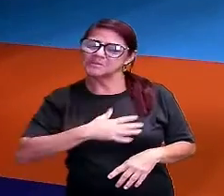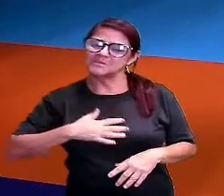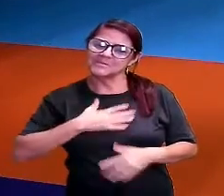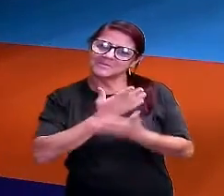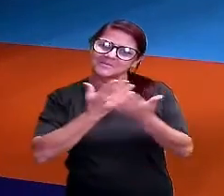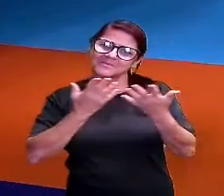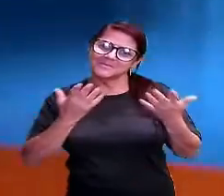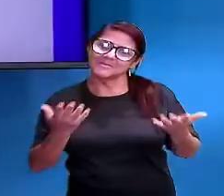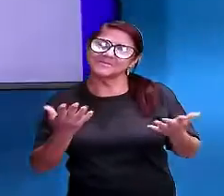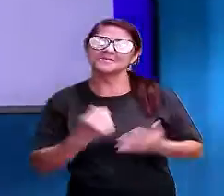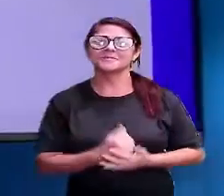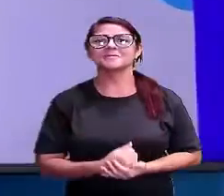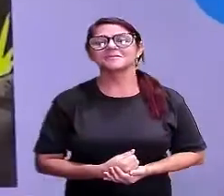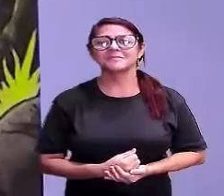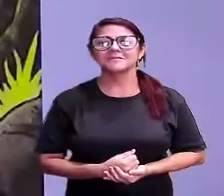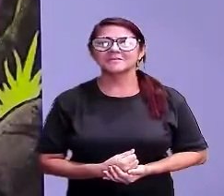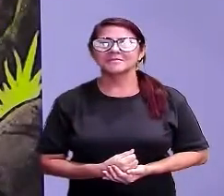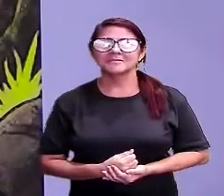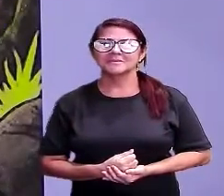gostem. Então, vamos lá.